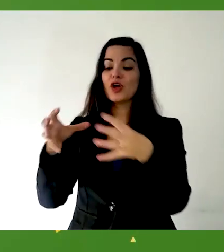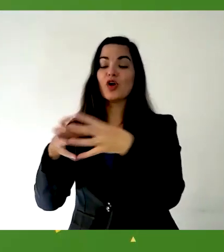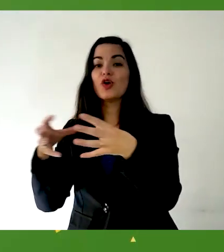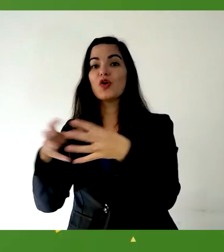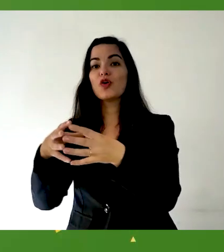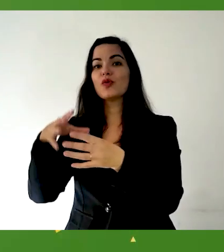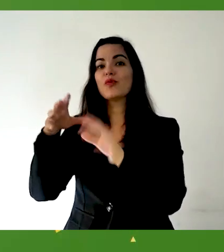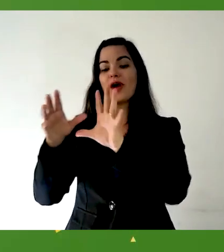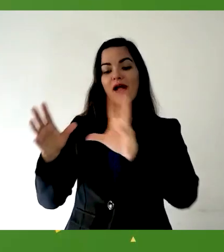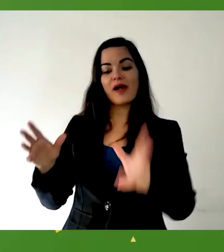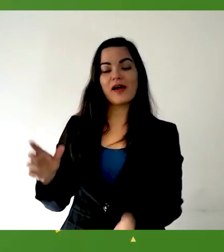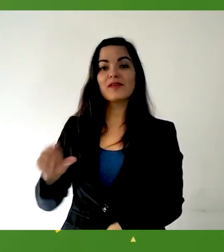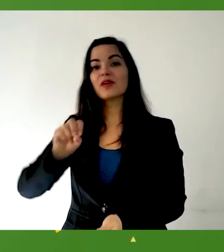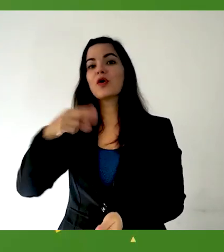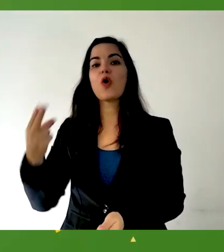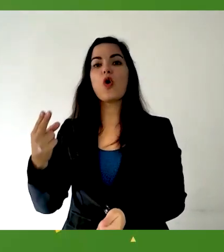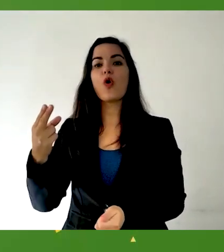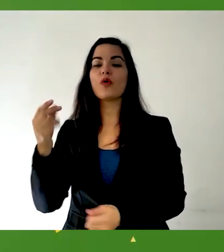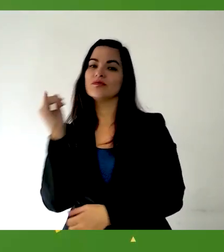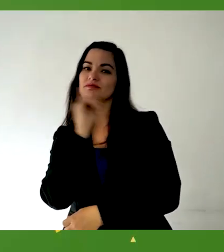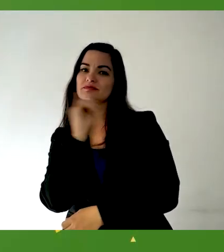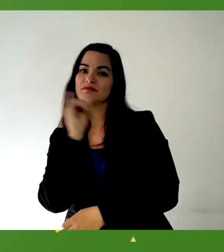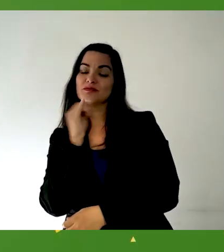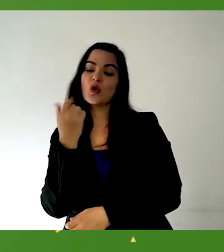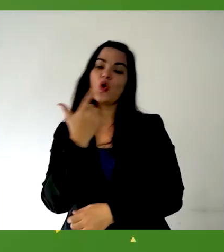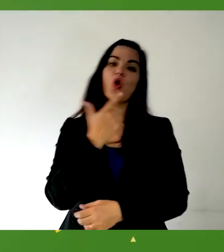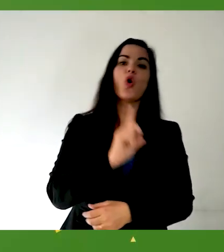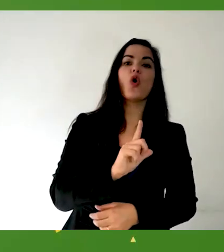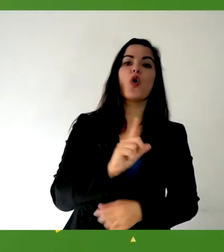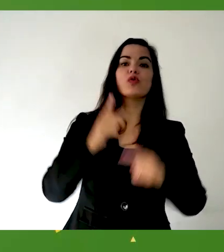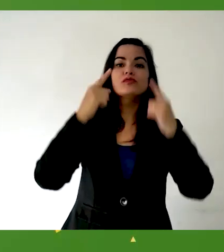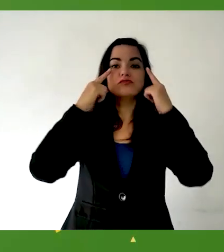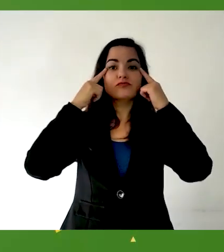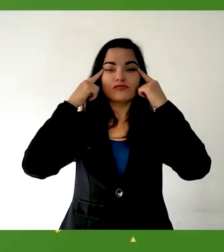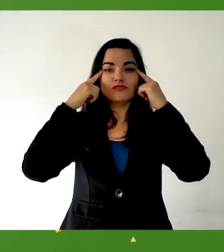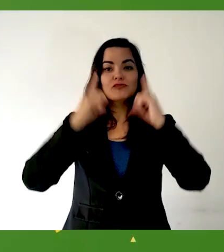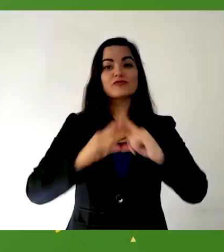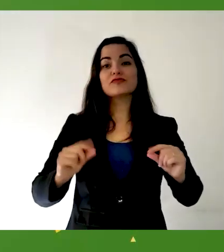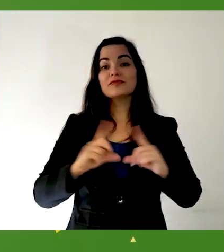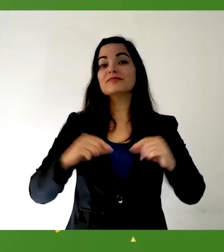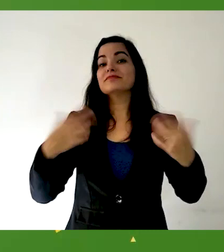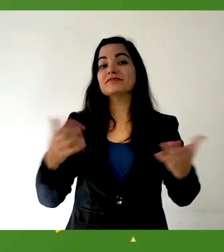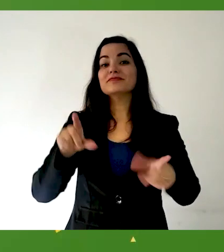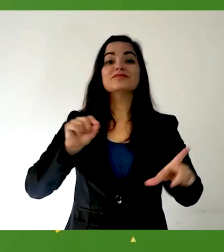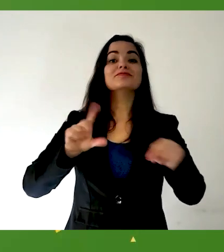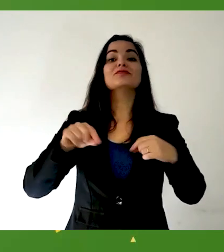dos italianos ou dos japoneses? Qual você escolhe?